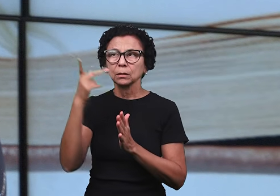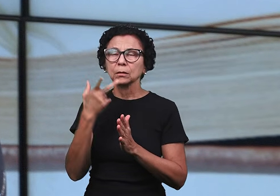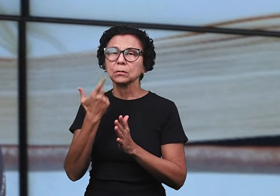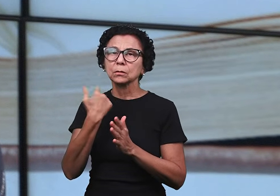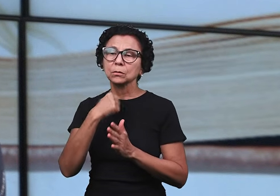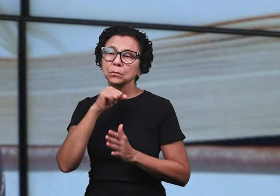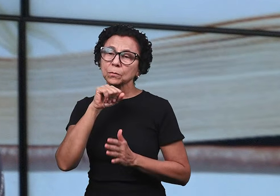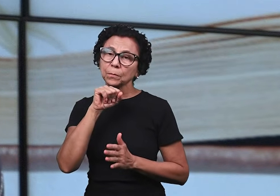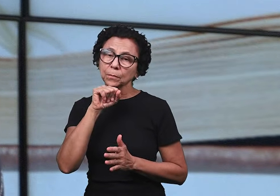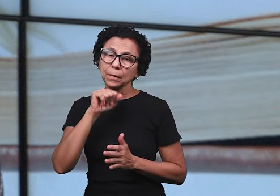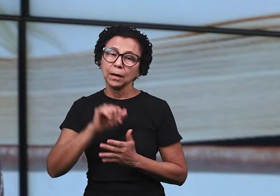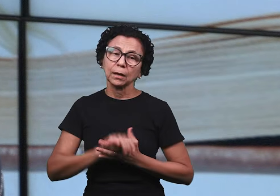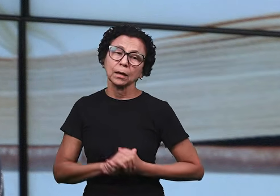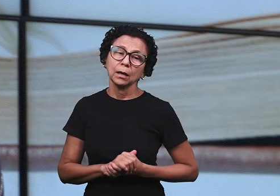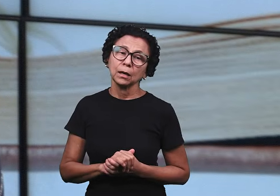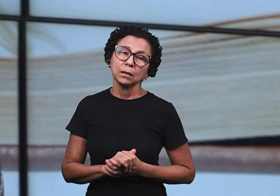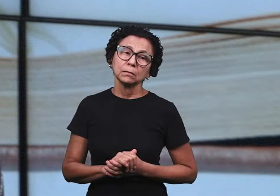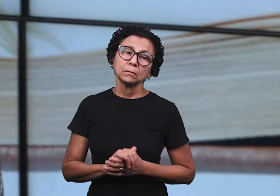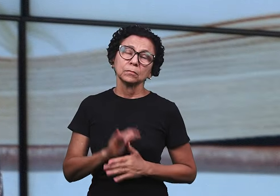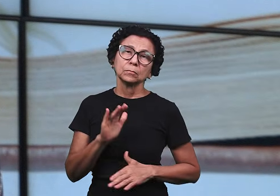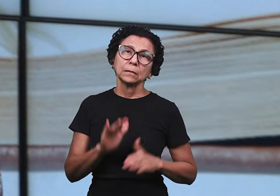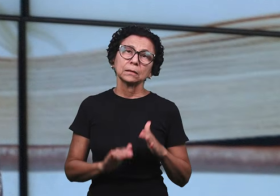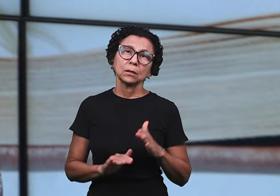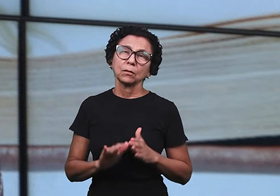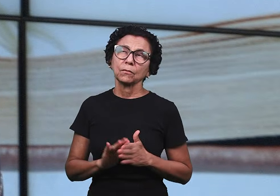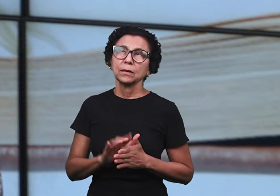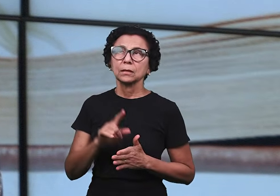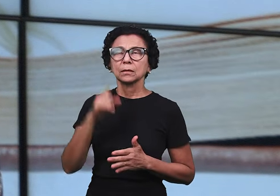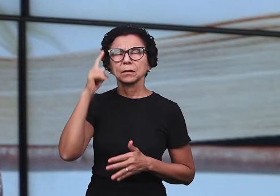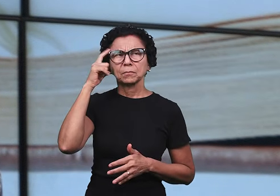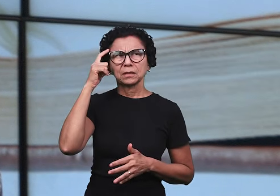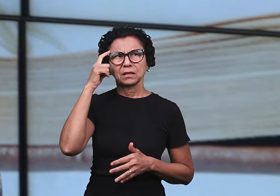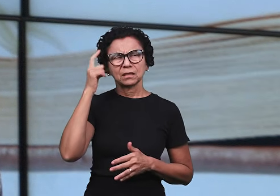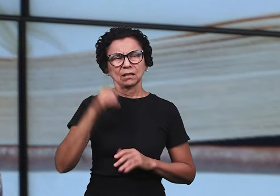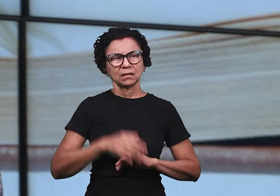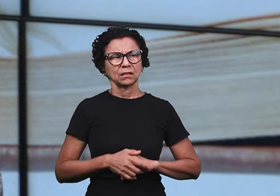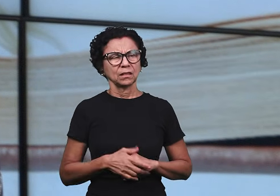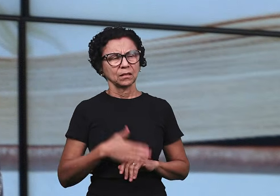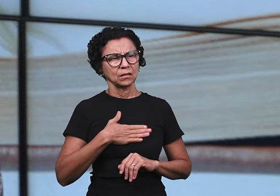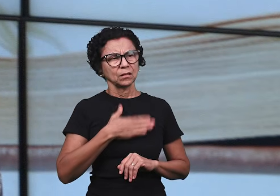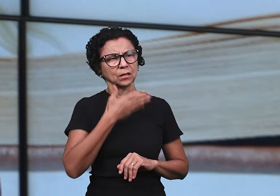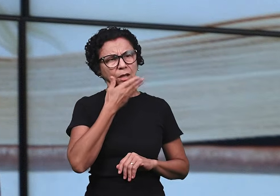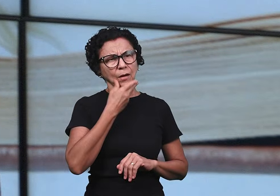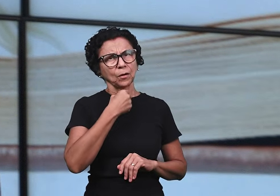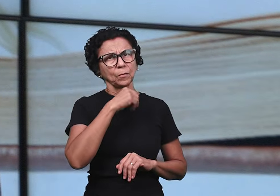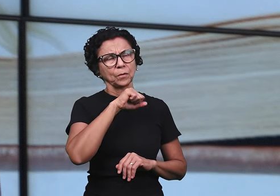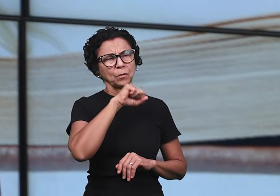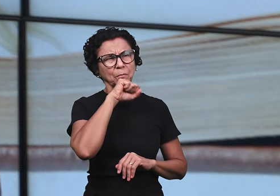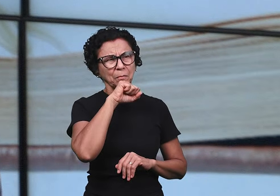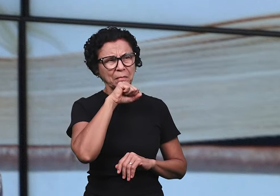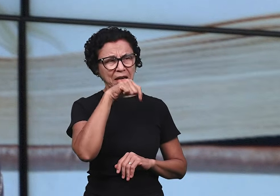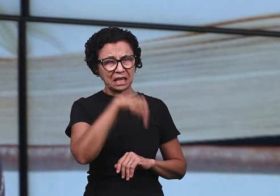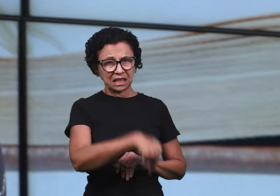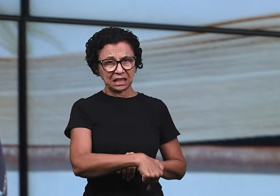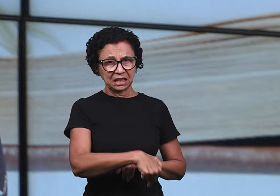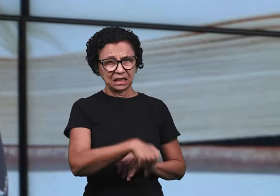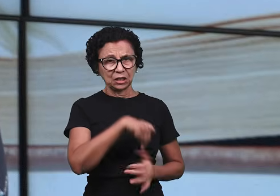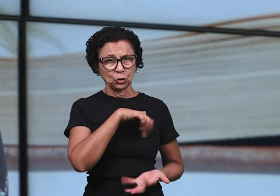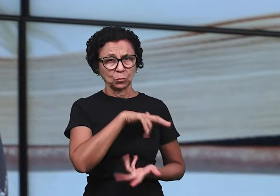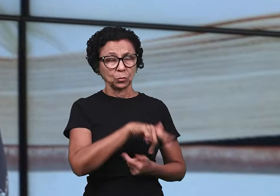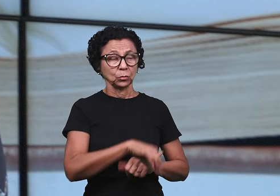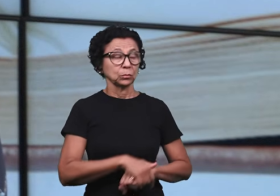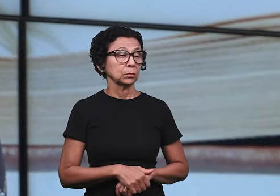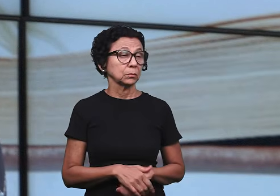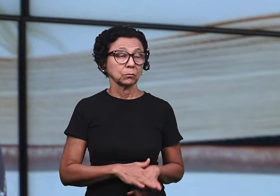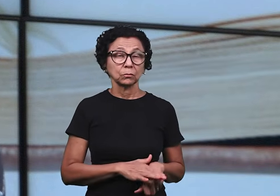Talvez alguém, alguma mulher que esteja nos assistindo possa pensar assim, mas o meu pai desta vida, ele não foi bom